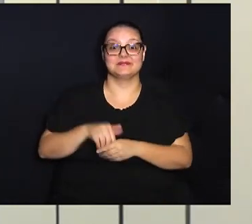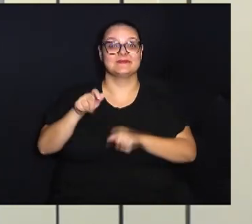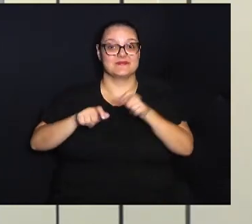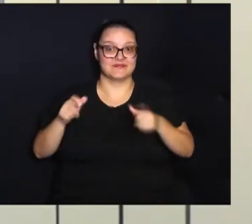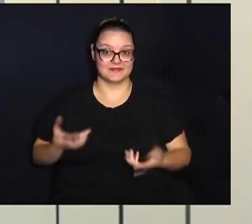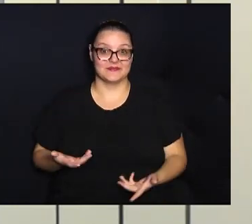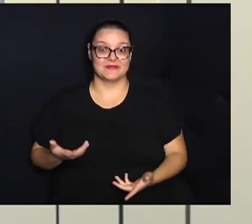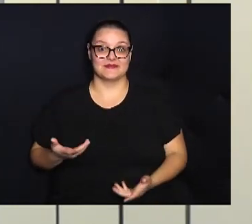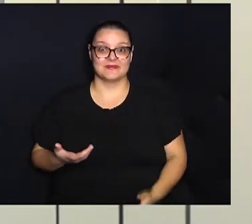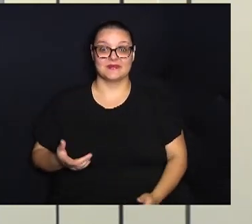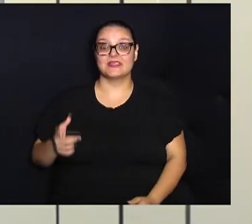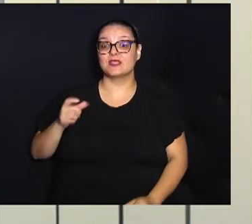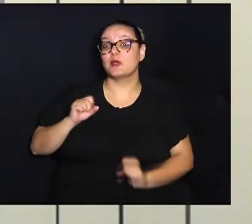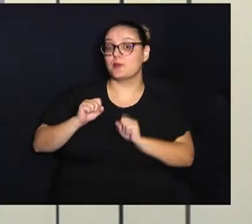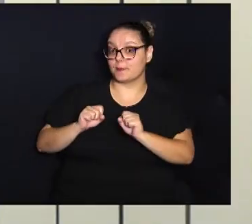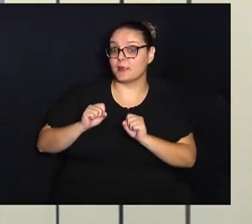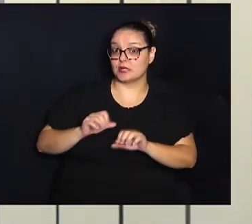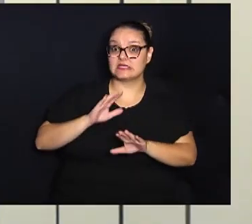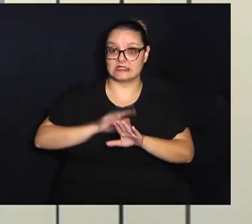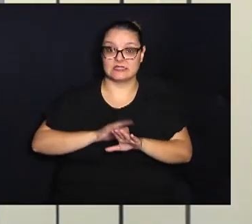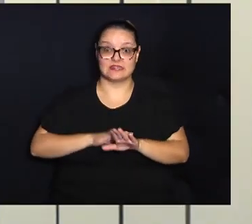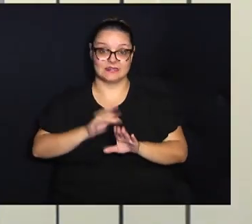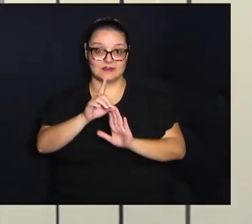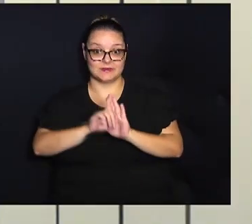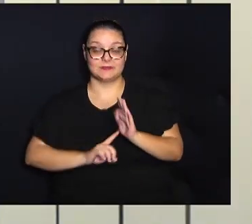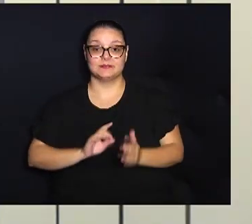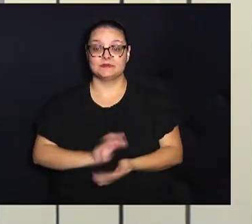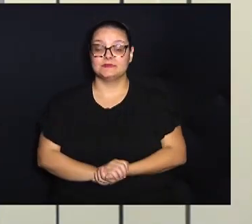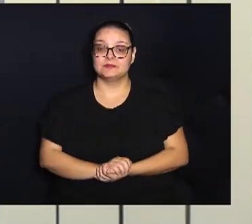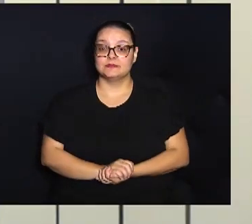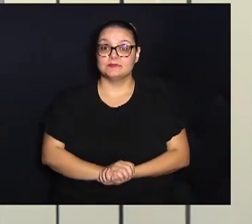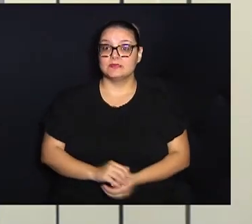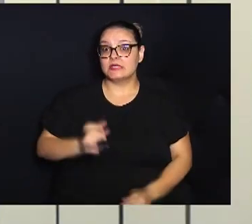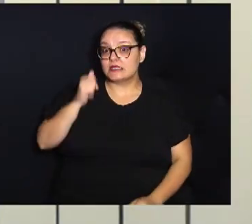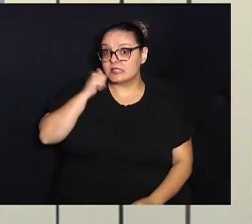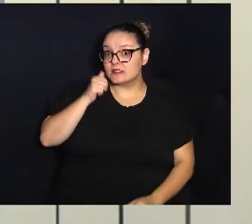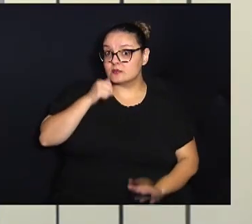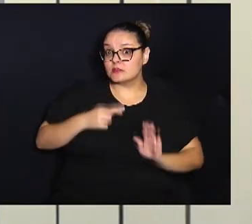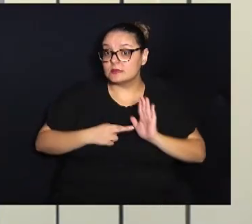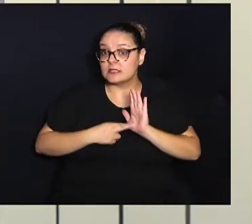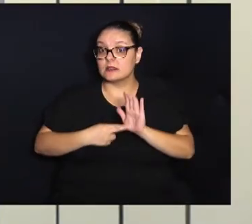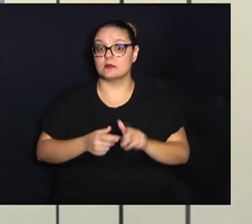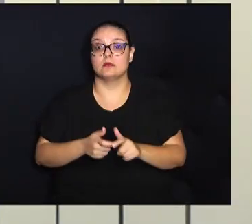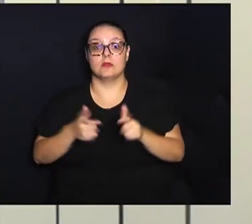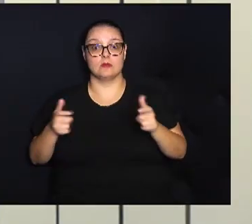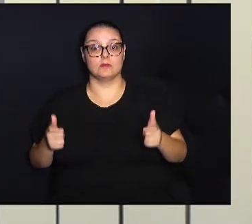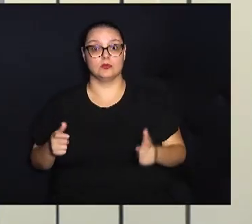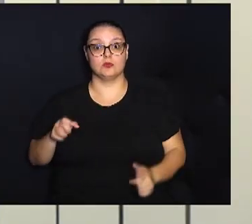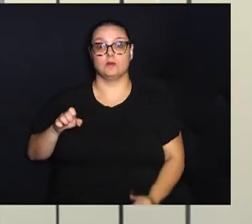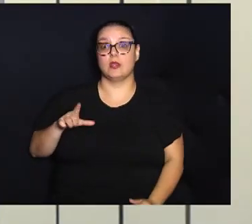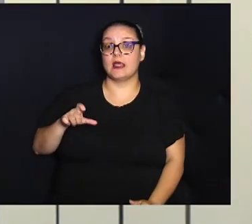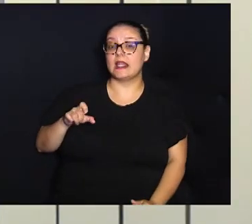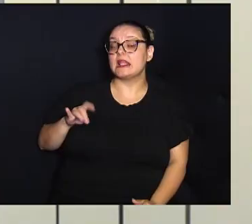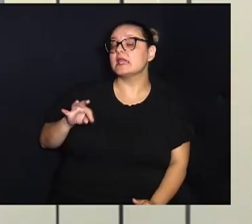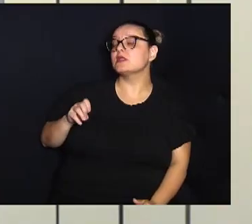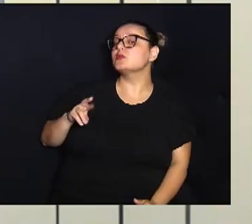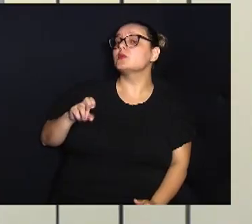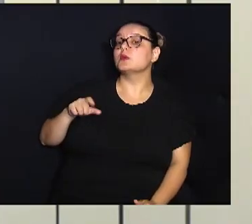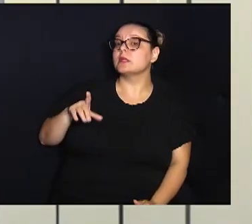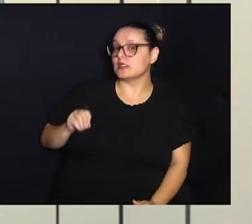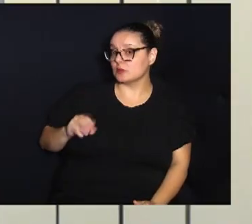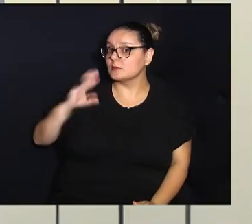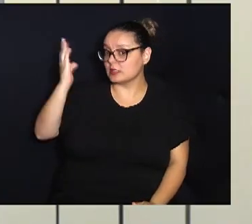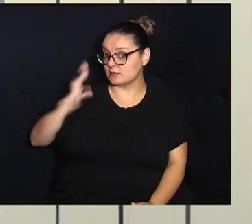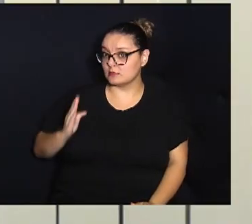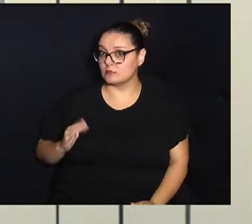cada vez mais podem exercer esse direito. E as mulheres representam a maioria do eleitorado brasileiro. A média no